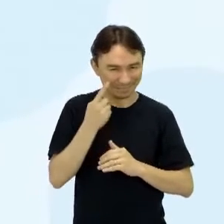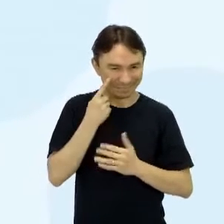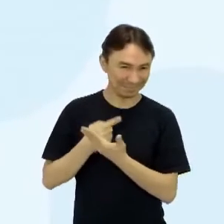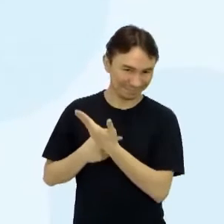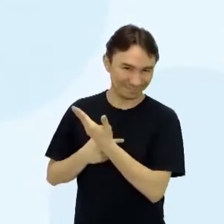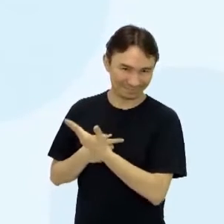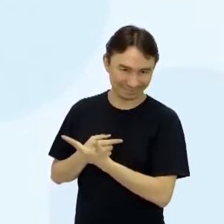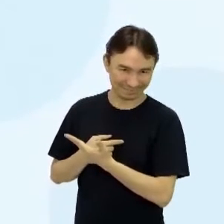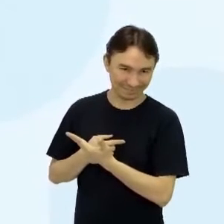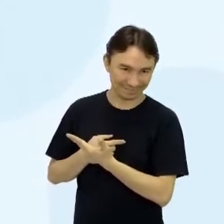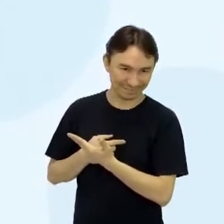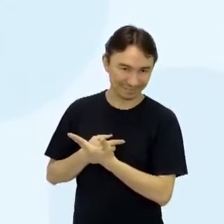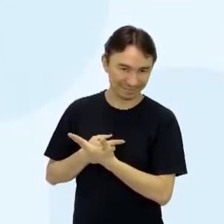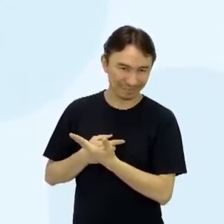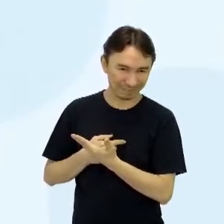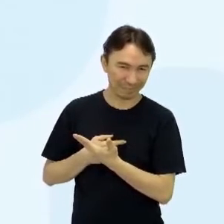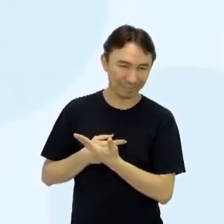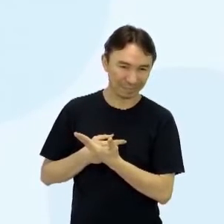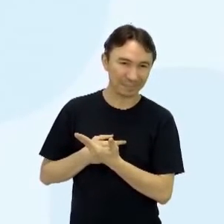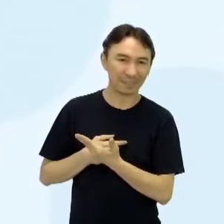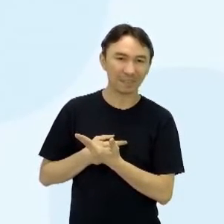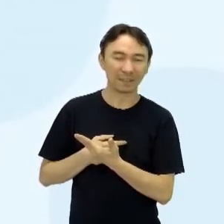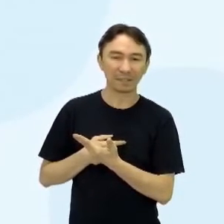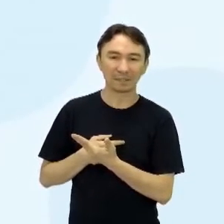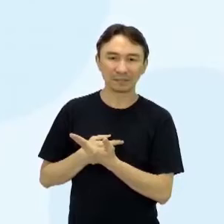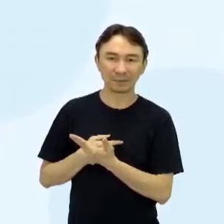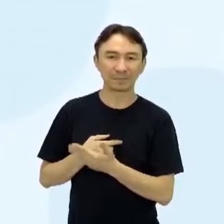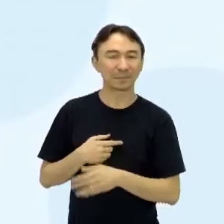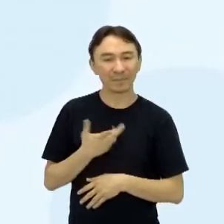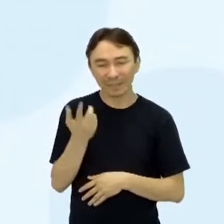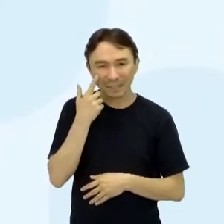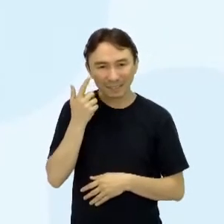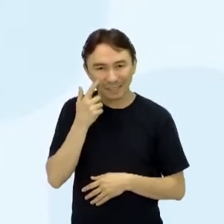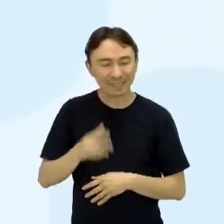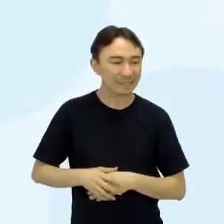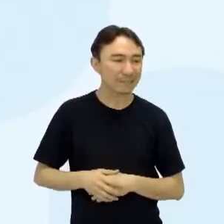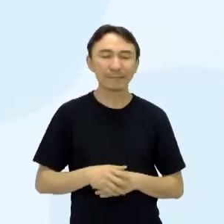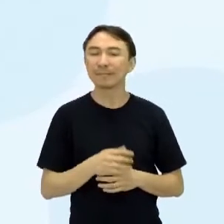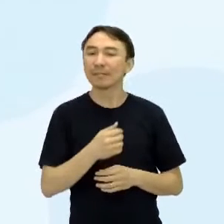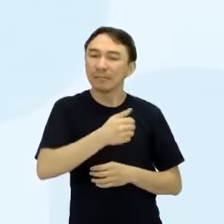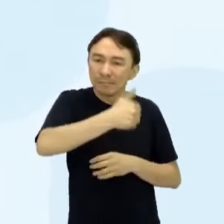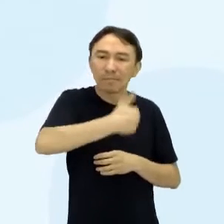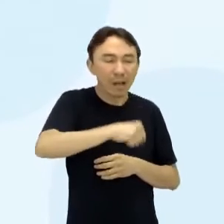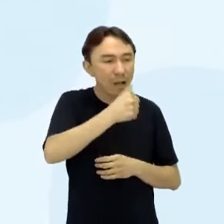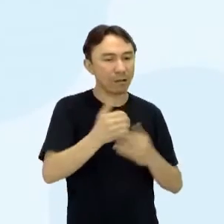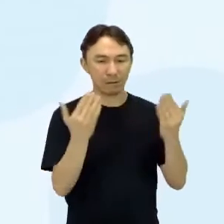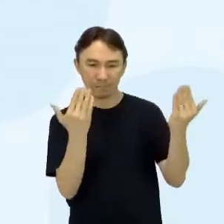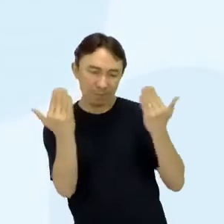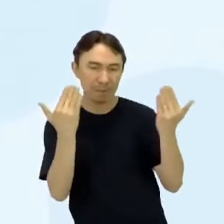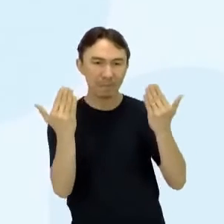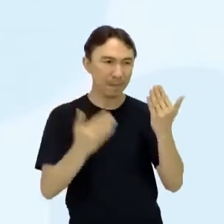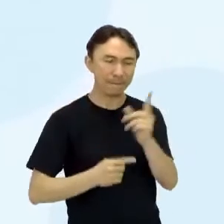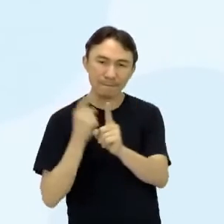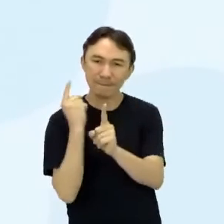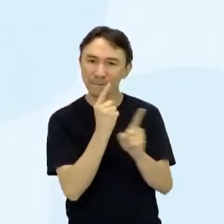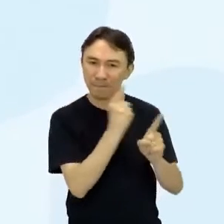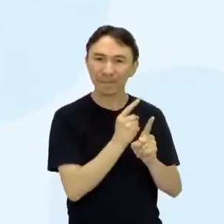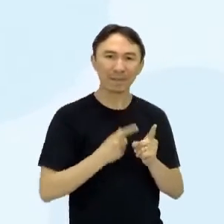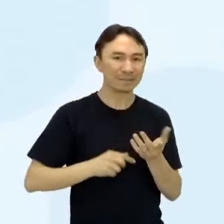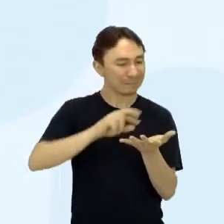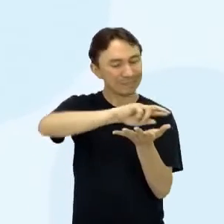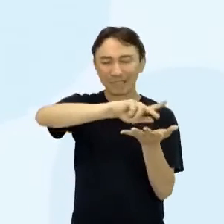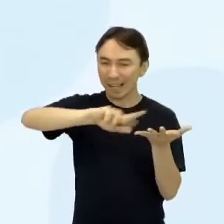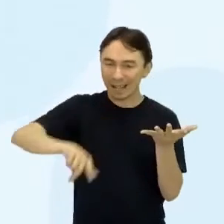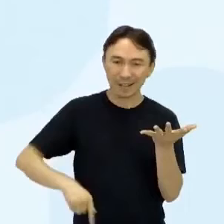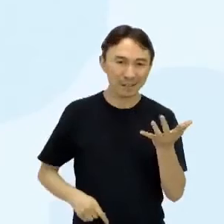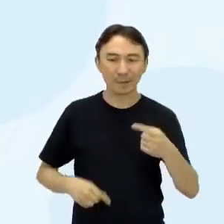está aí, vamos ler. Identificar, comparar e analisar a diversidade política, social e